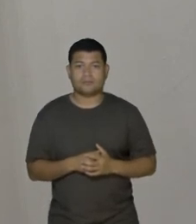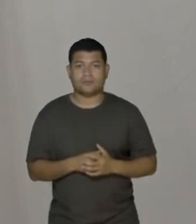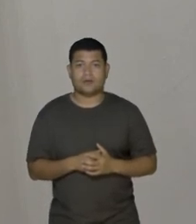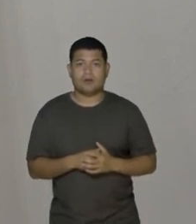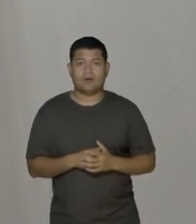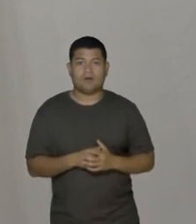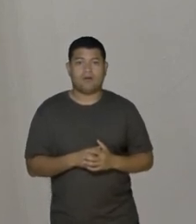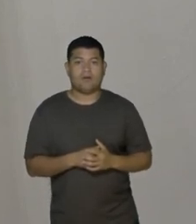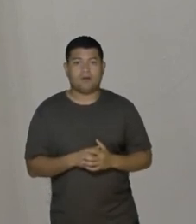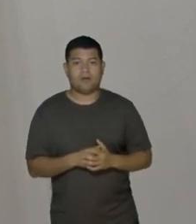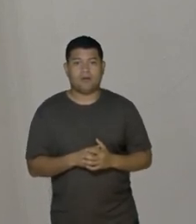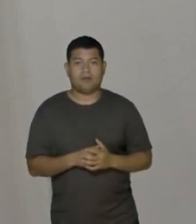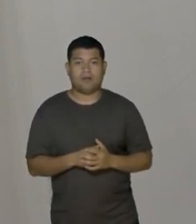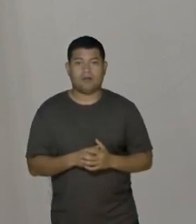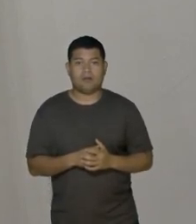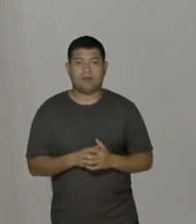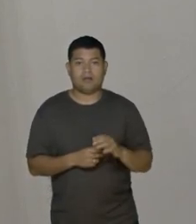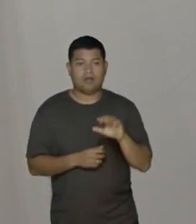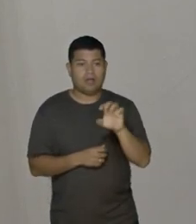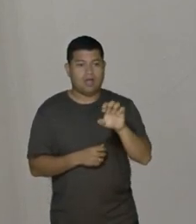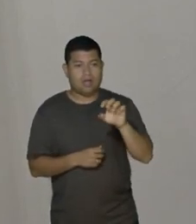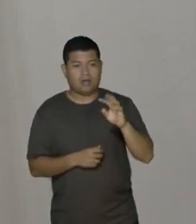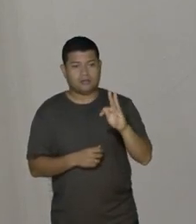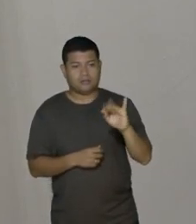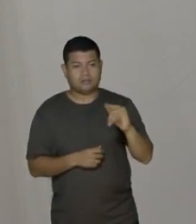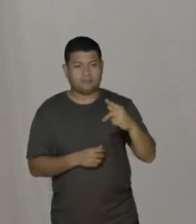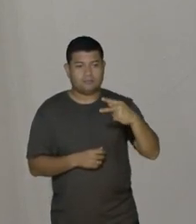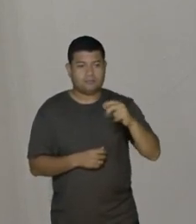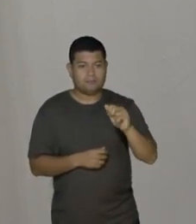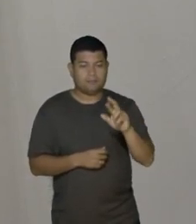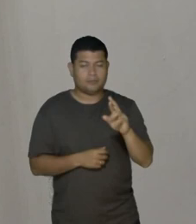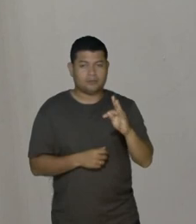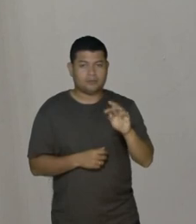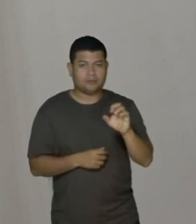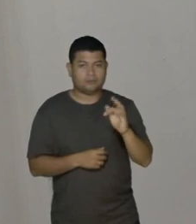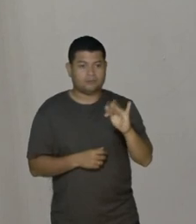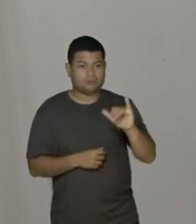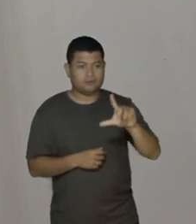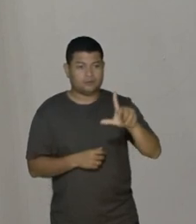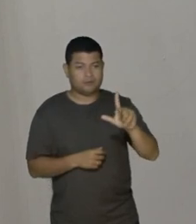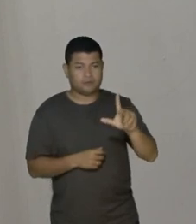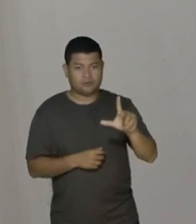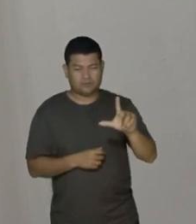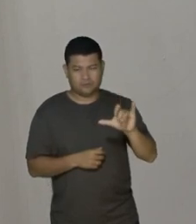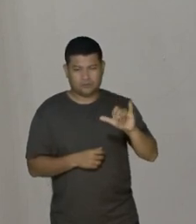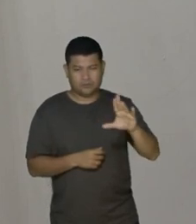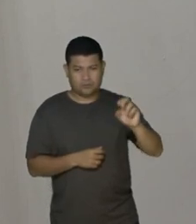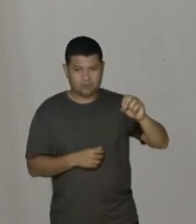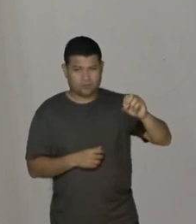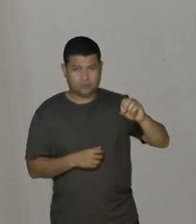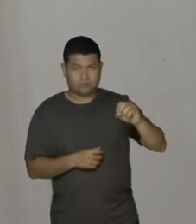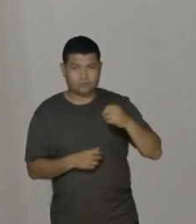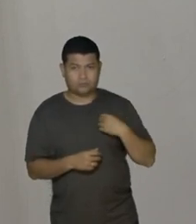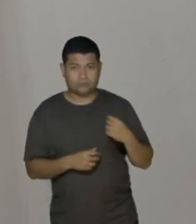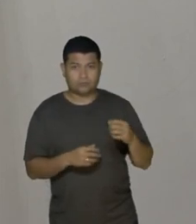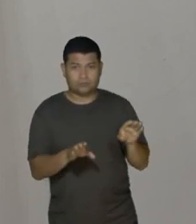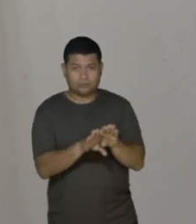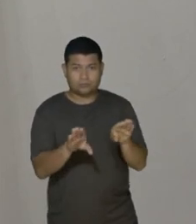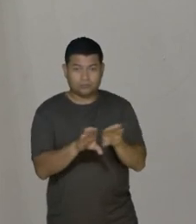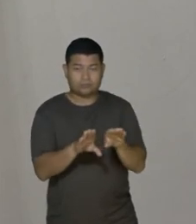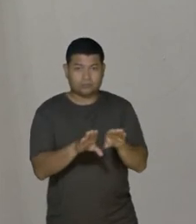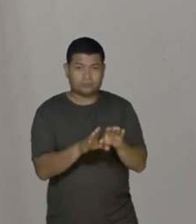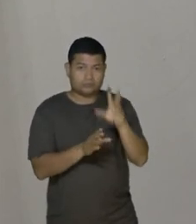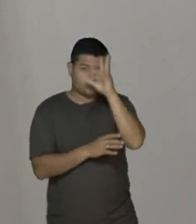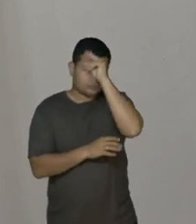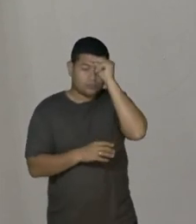Operação Et Pater Filium, uma das fases foi em Canoinhas, também alvo, prefeito que ainda